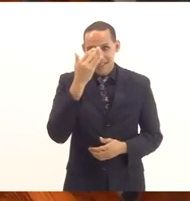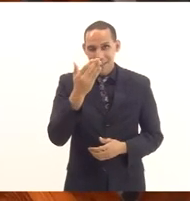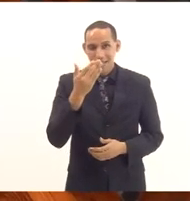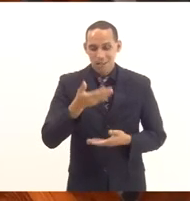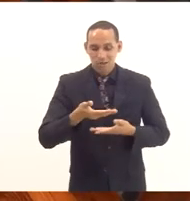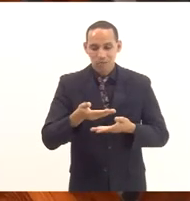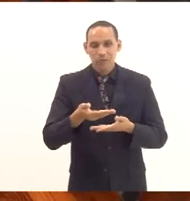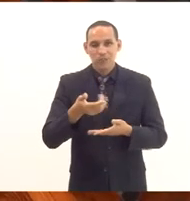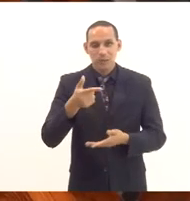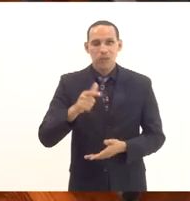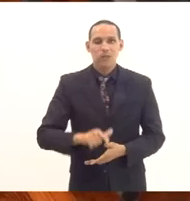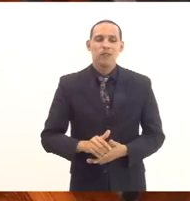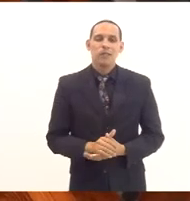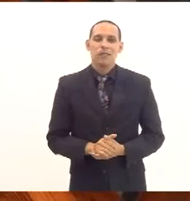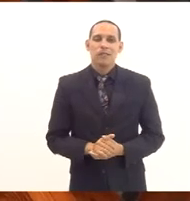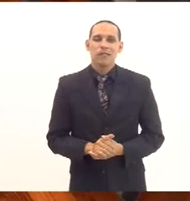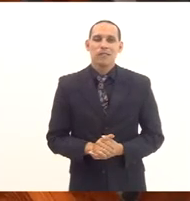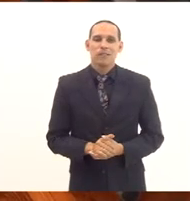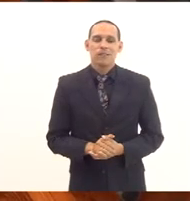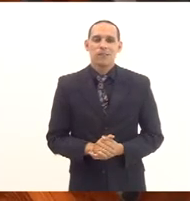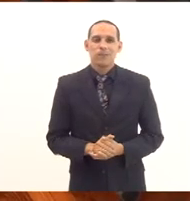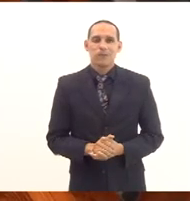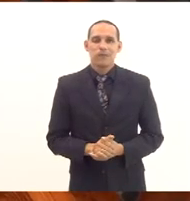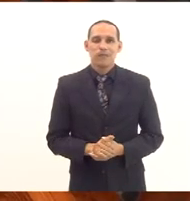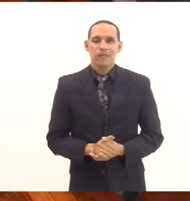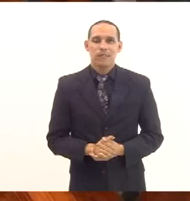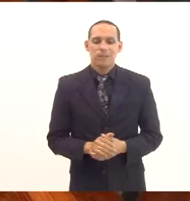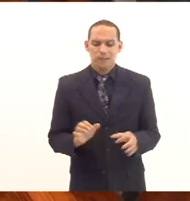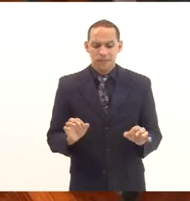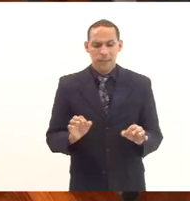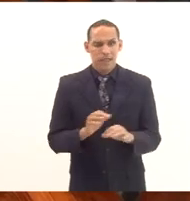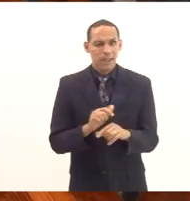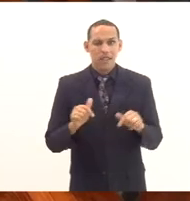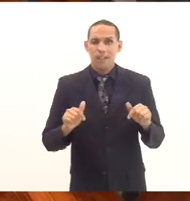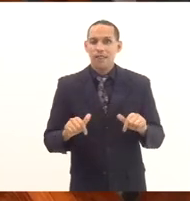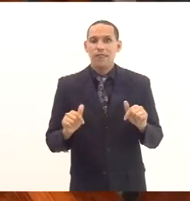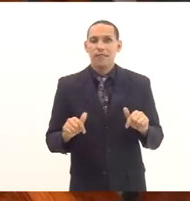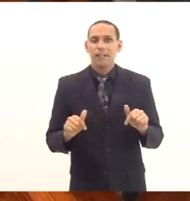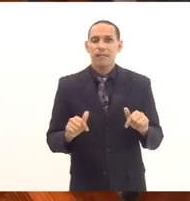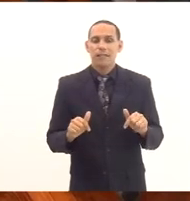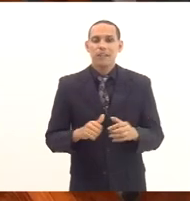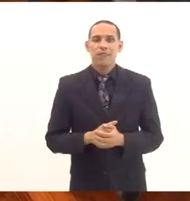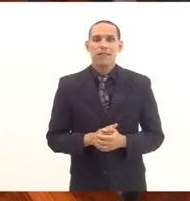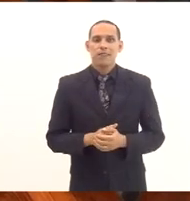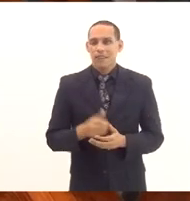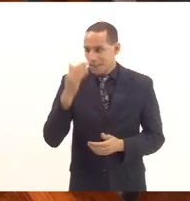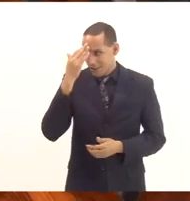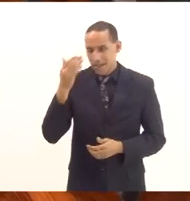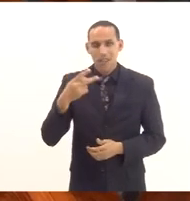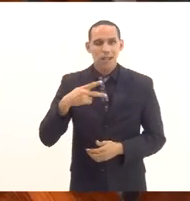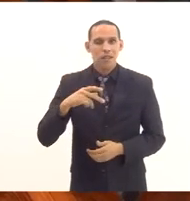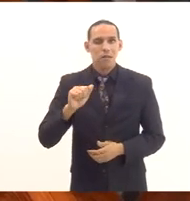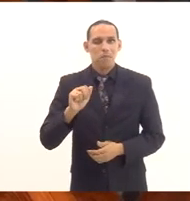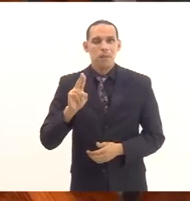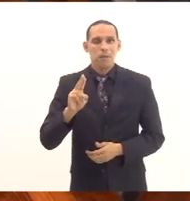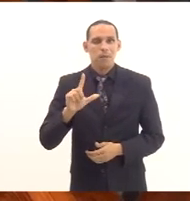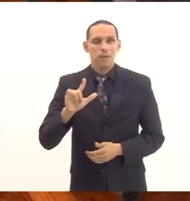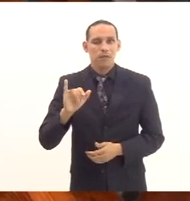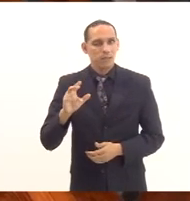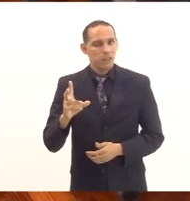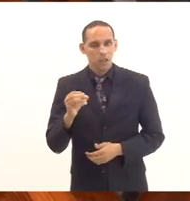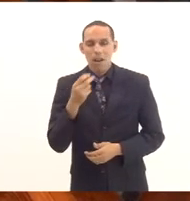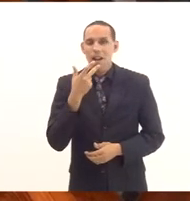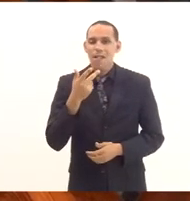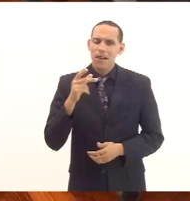pela pelo convite mais uma vez queria só finalizar aqui apareceu Paulinho ter falado da galeria da Serra quem fala é